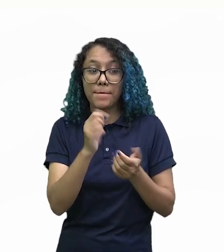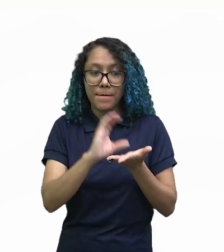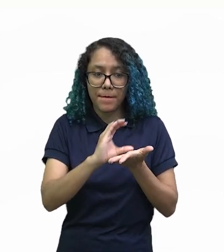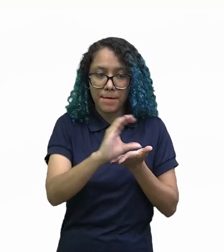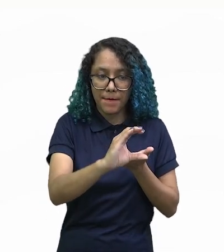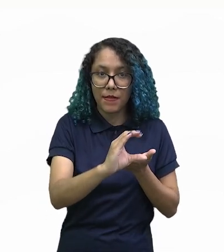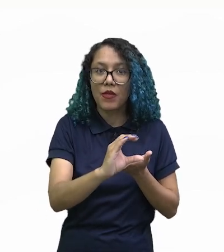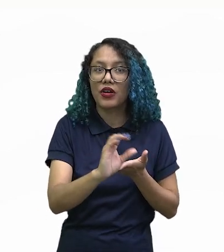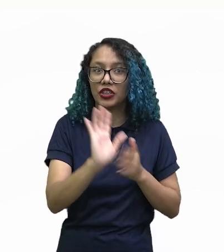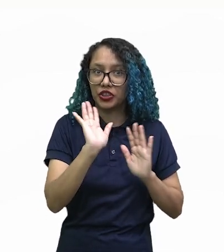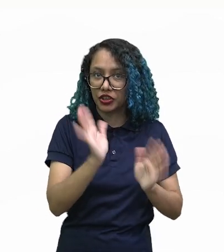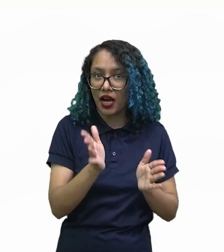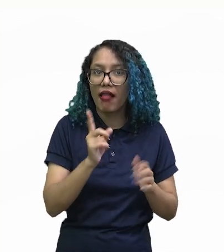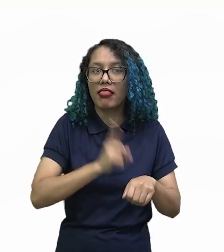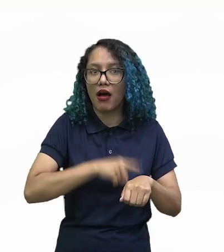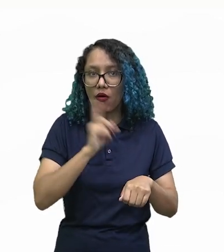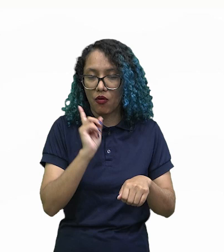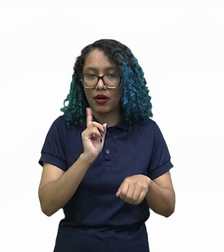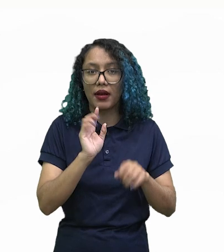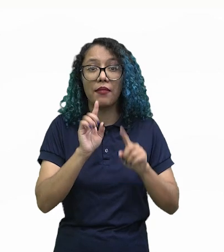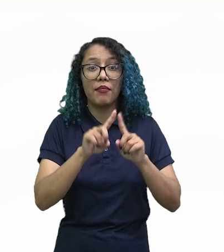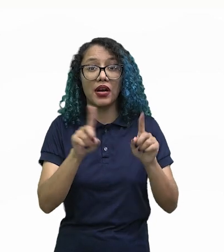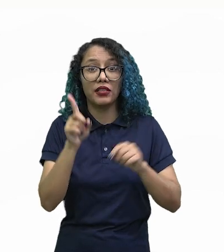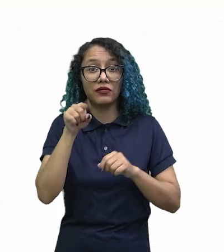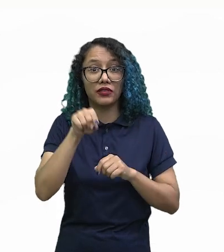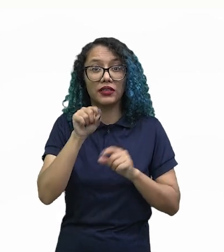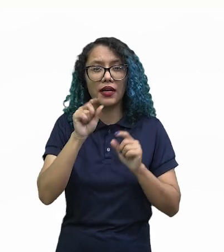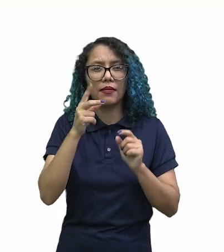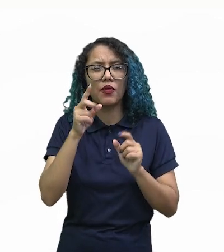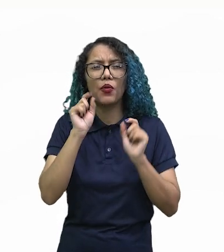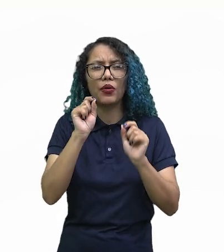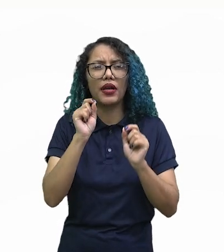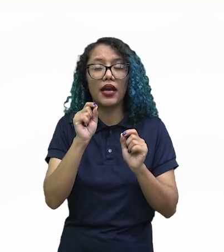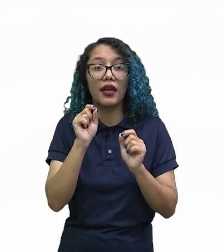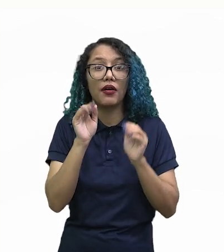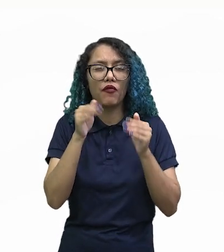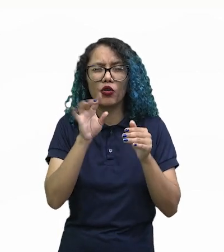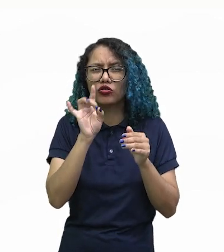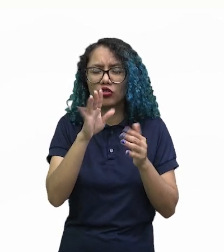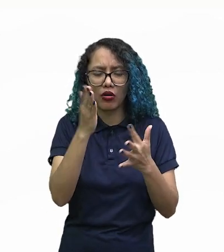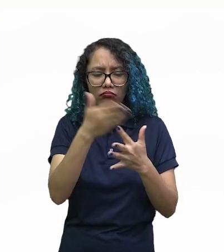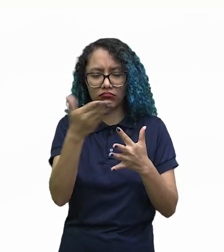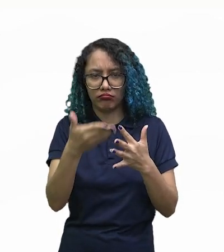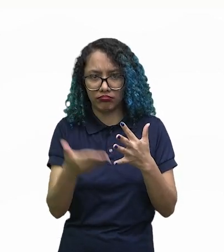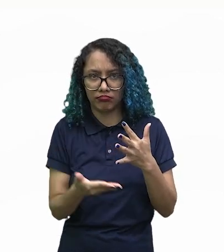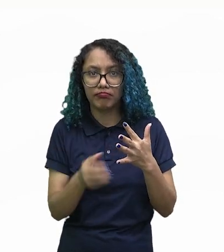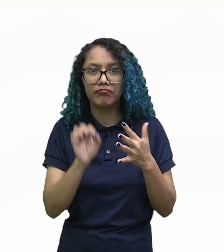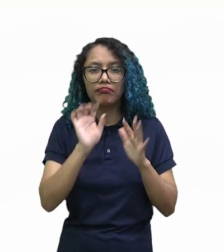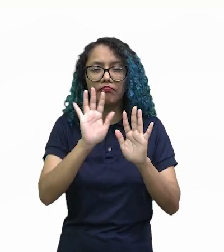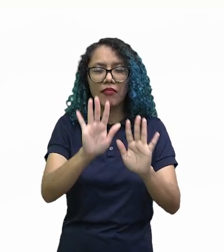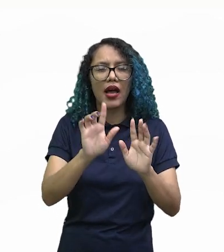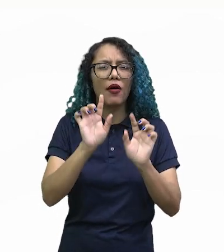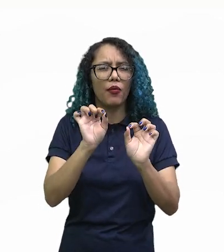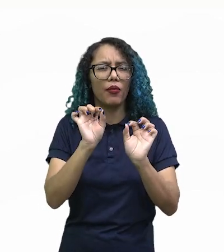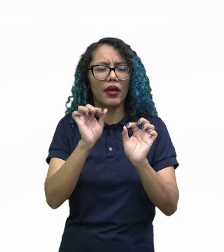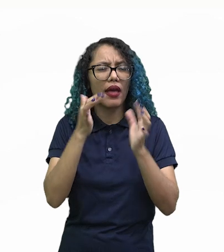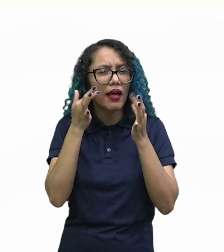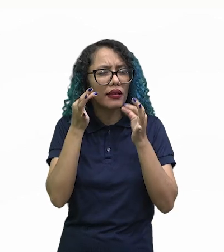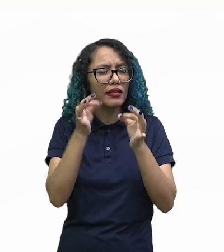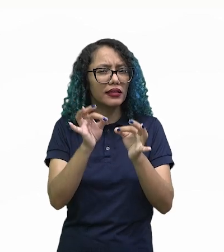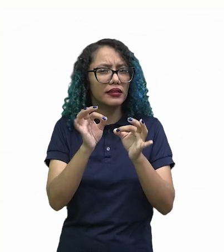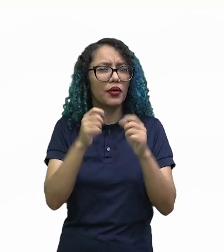Aí você cai ali no erro de olhar só o valor da parcela, mas respira um pouquinho e vai analisar